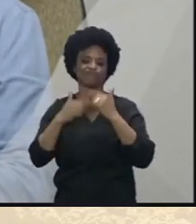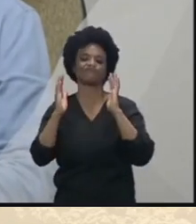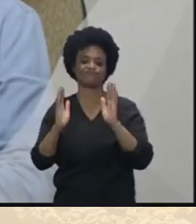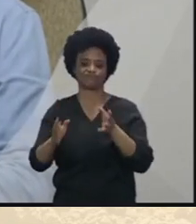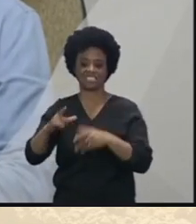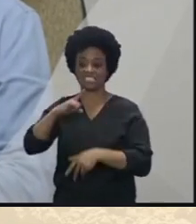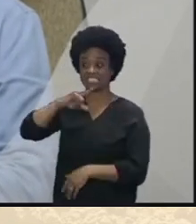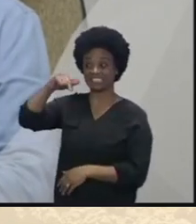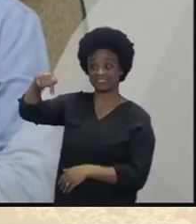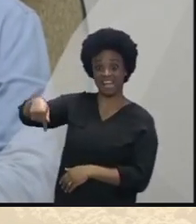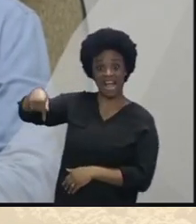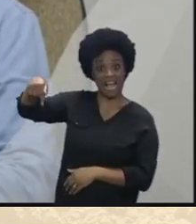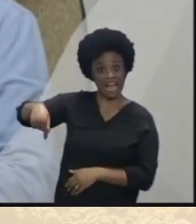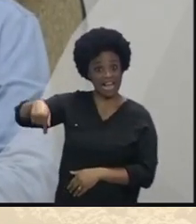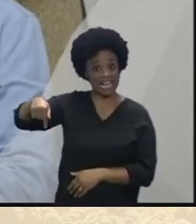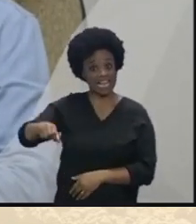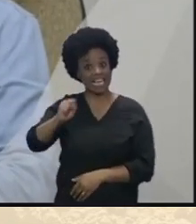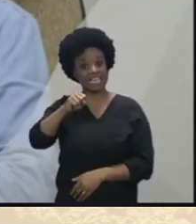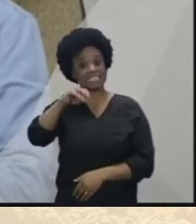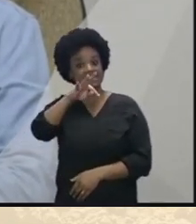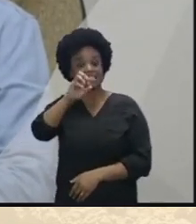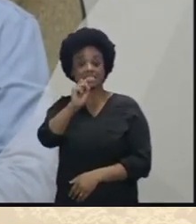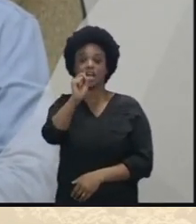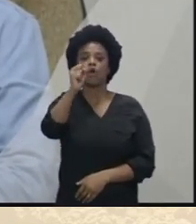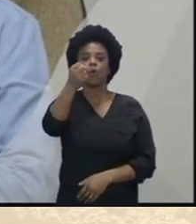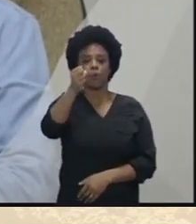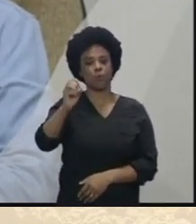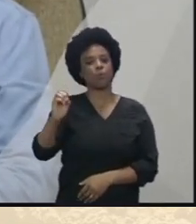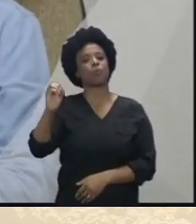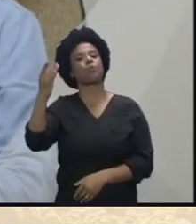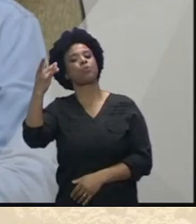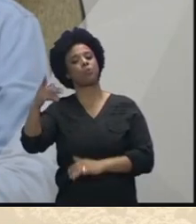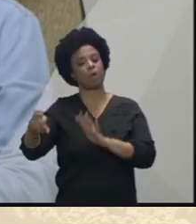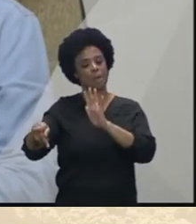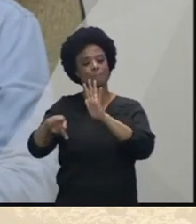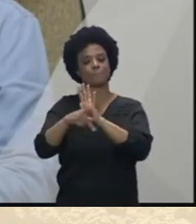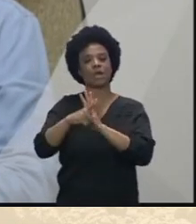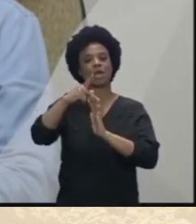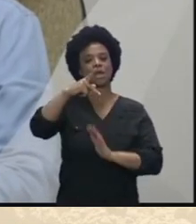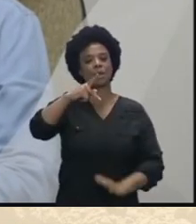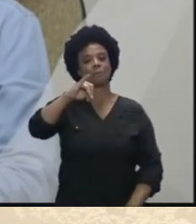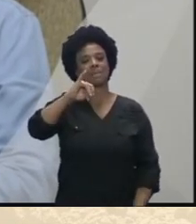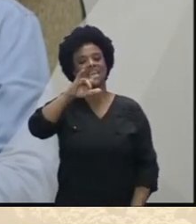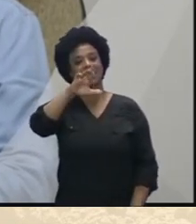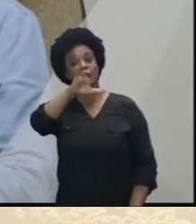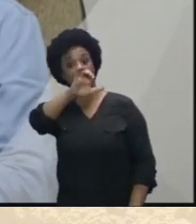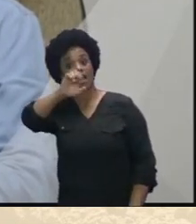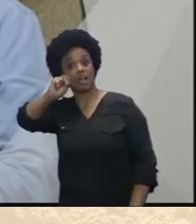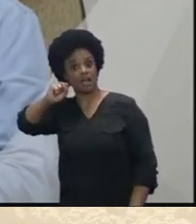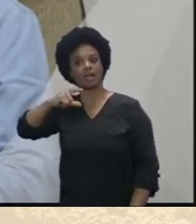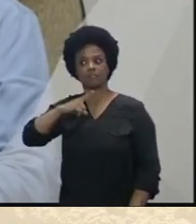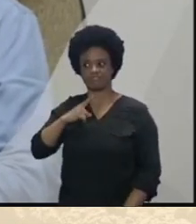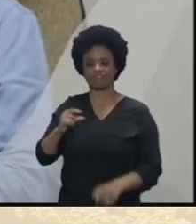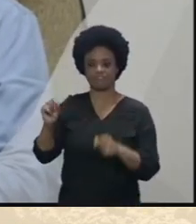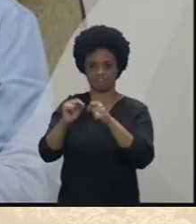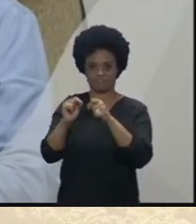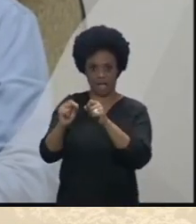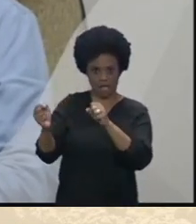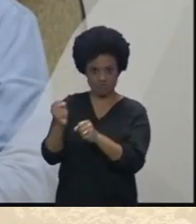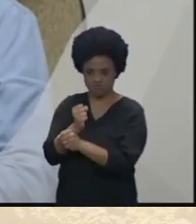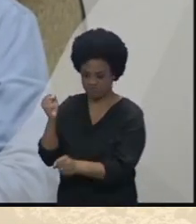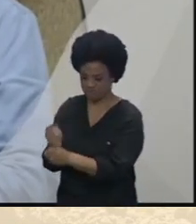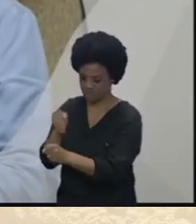aqui na Baixada Santista uns 8 casos de ruptura de pilares. É feito um cintamento de pilar, né?